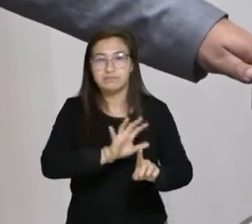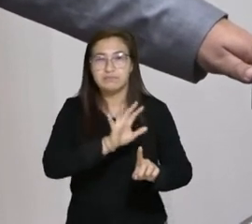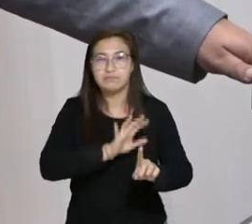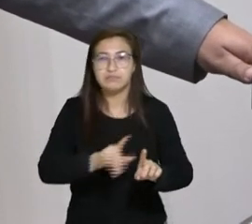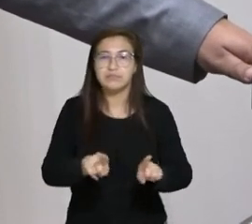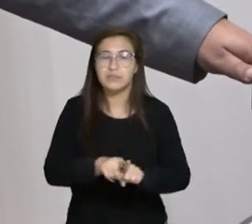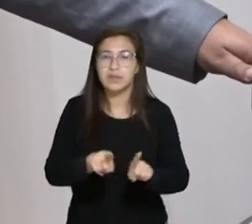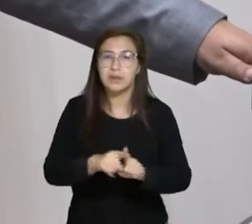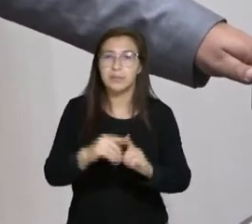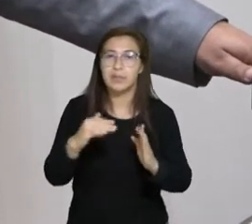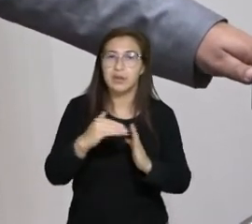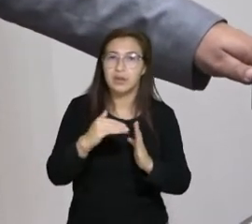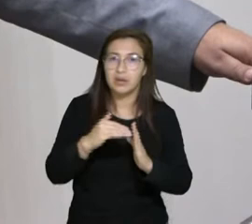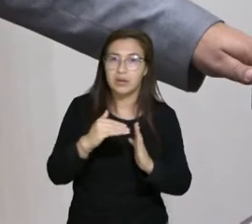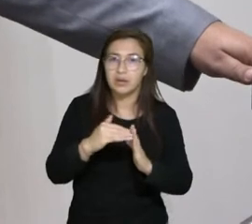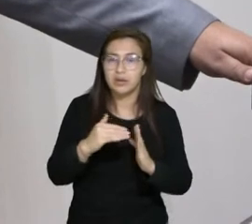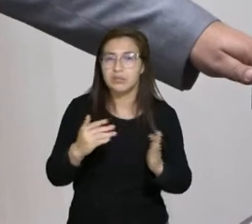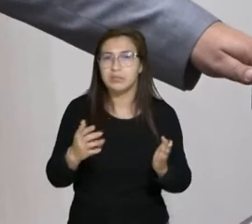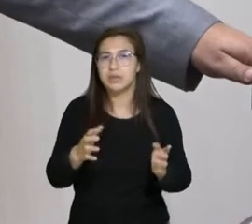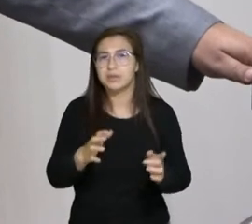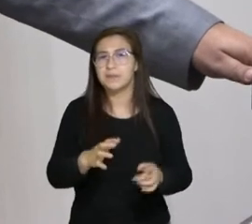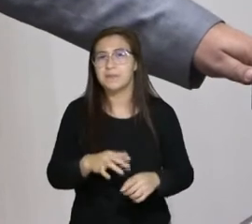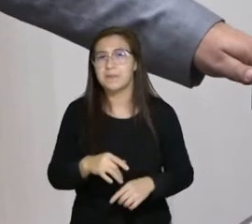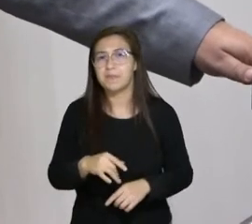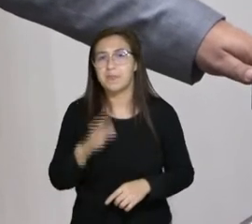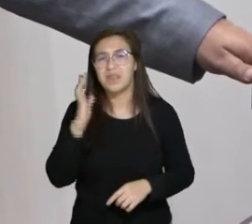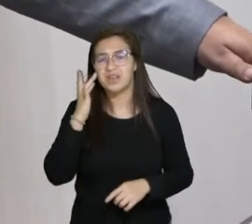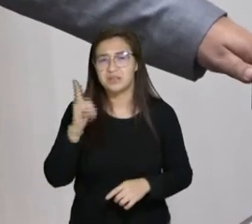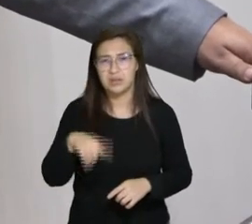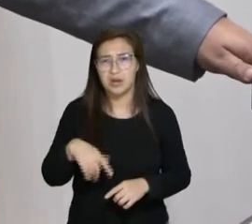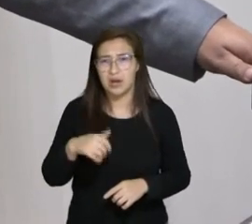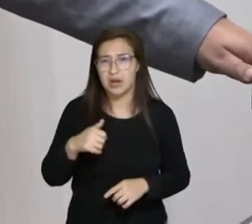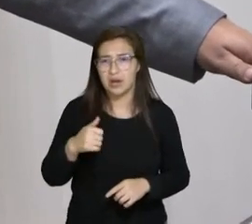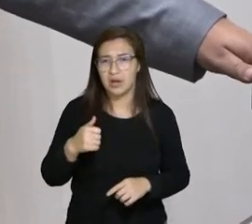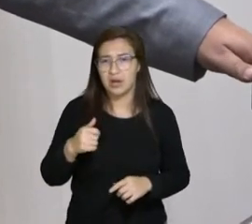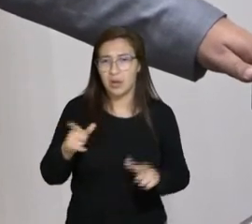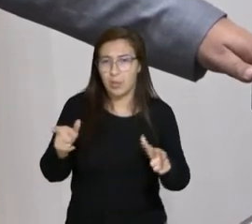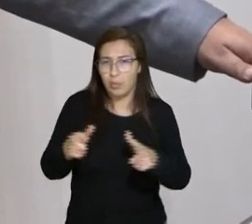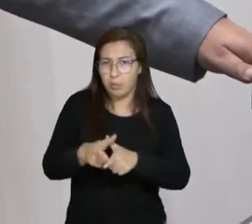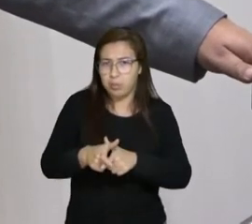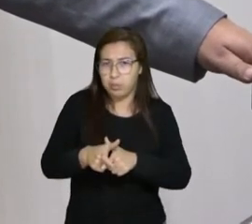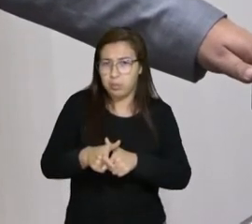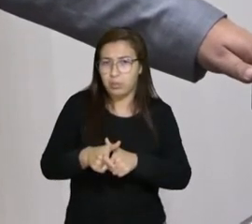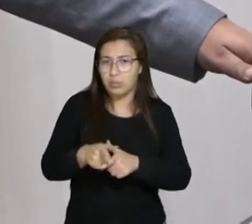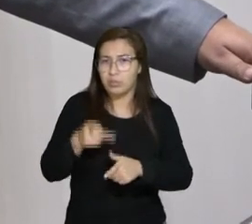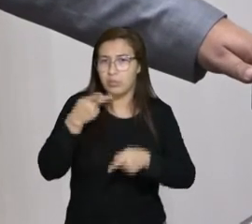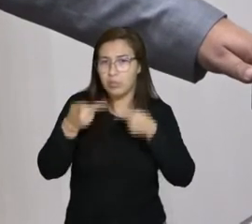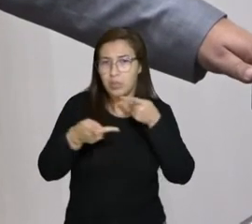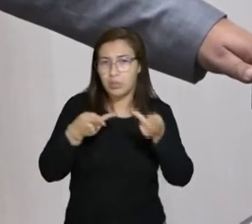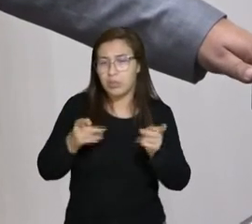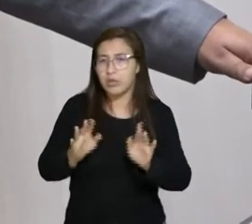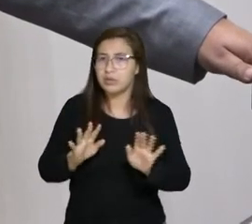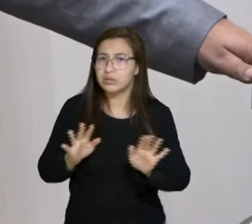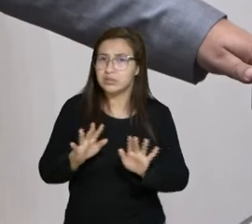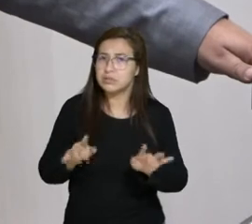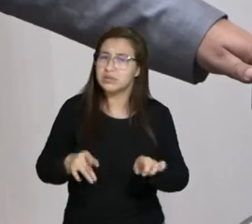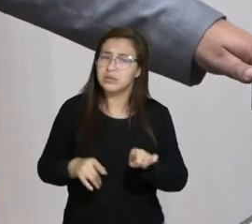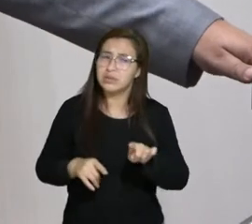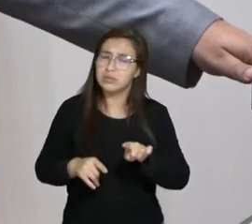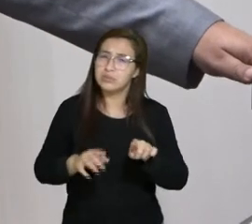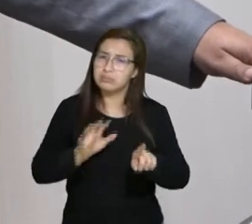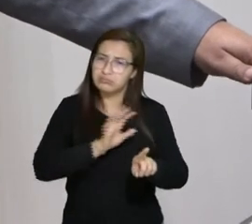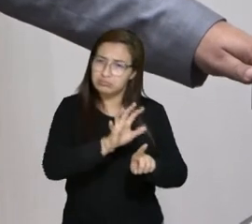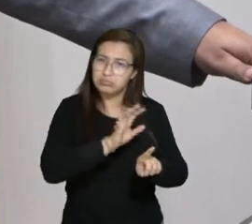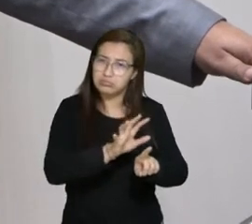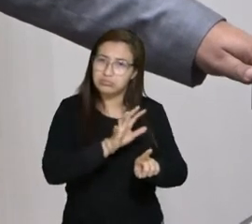federal votar está achando que é meia dúzia de dono de posto que vai ser juntar e bota e falar o quanto que nós vamos pagar em gasolina em Santa Catarina